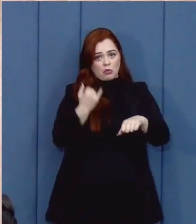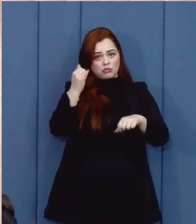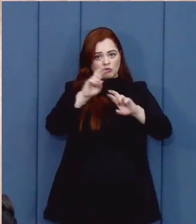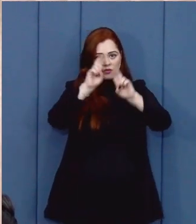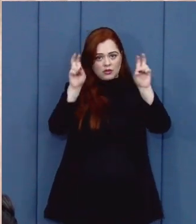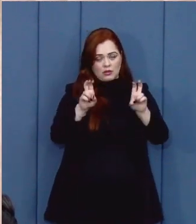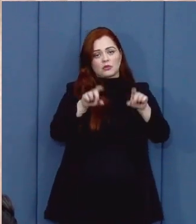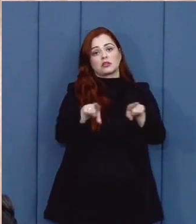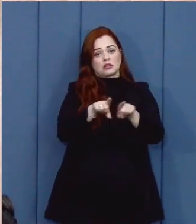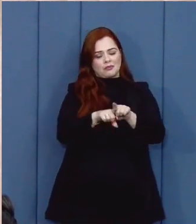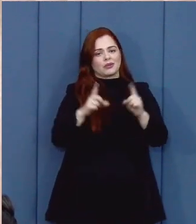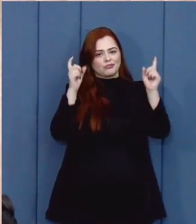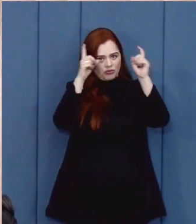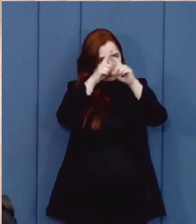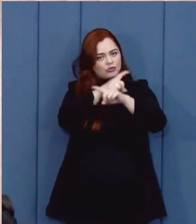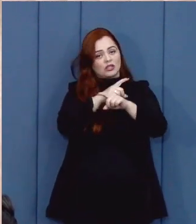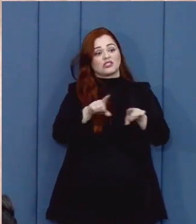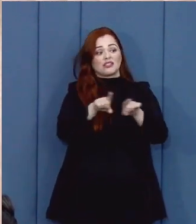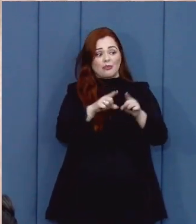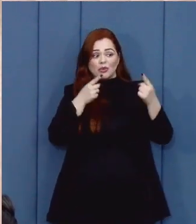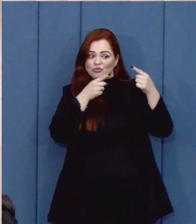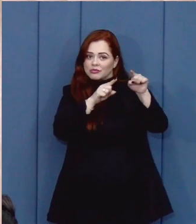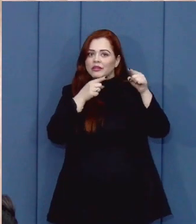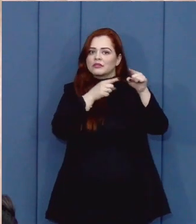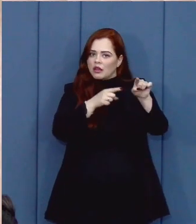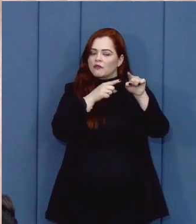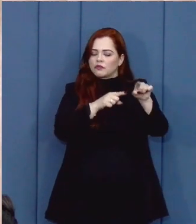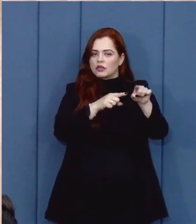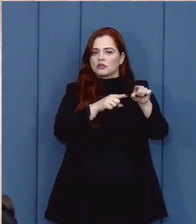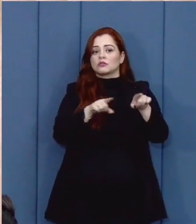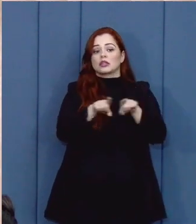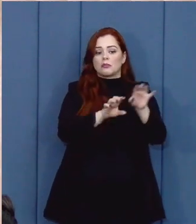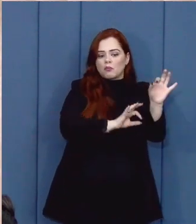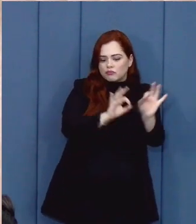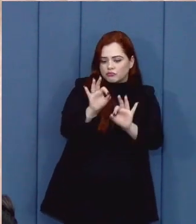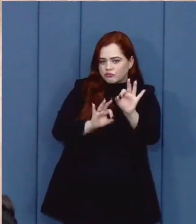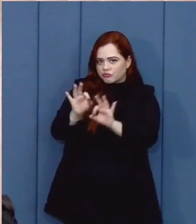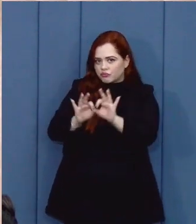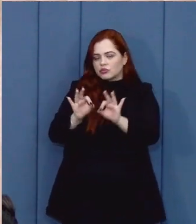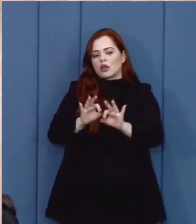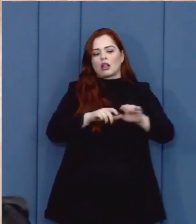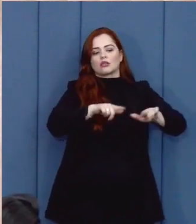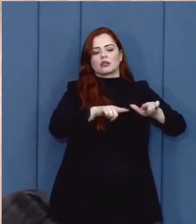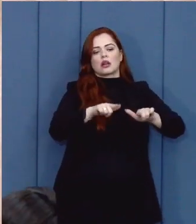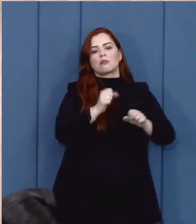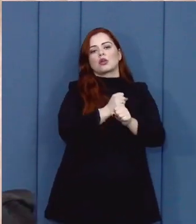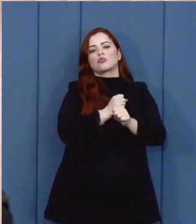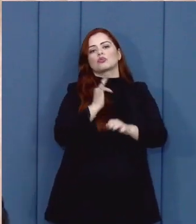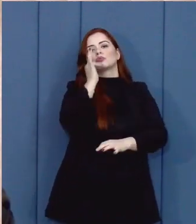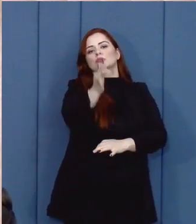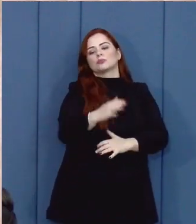assuntos, dificuldades e desafios e planejar as atividades do ano seguinte.